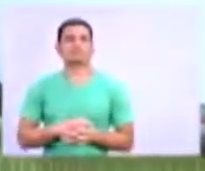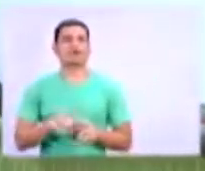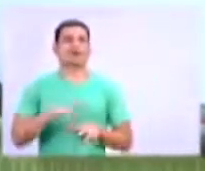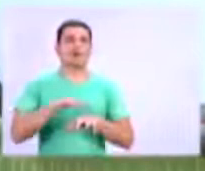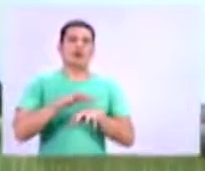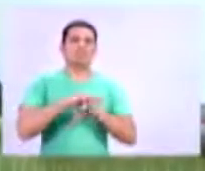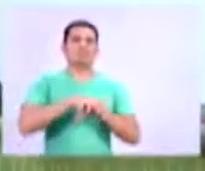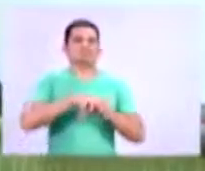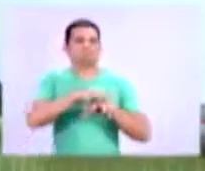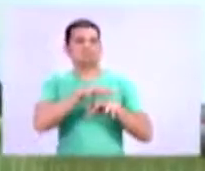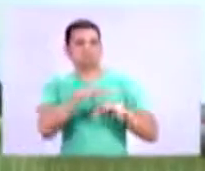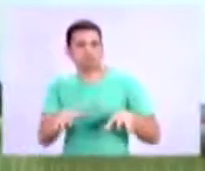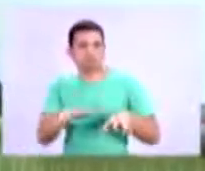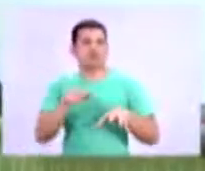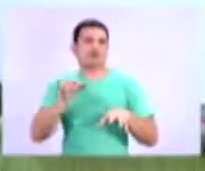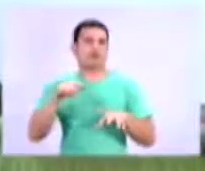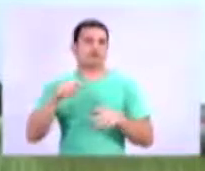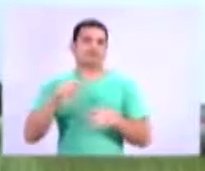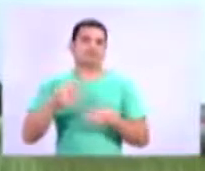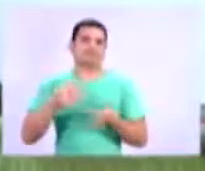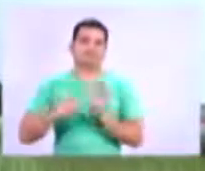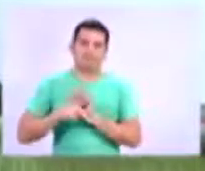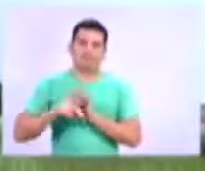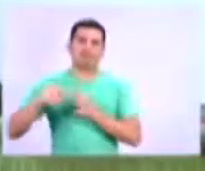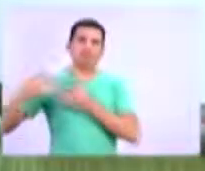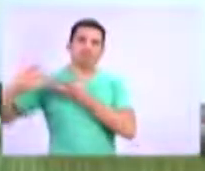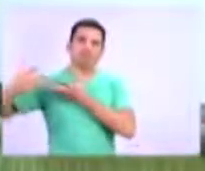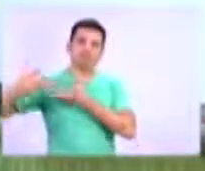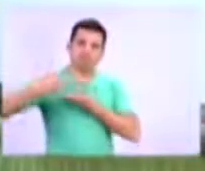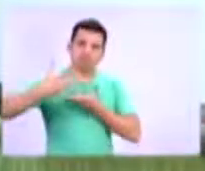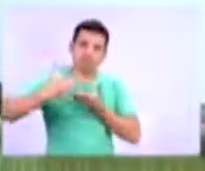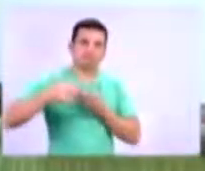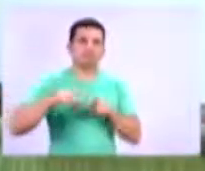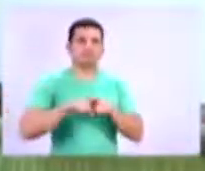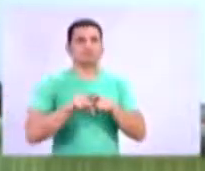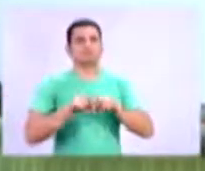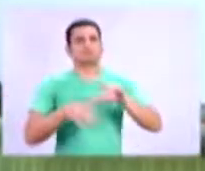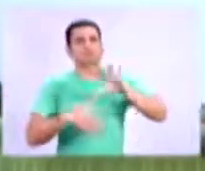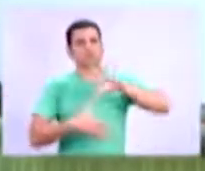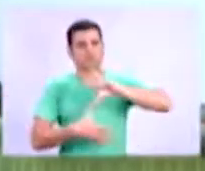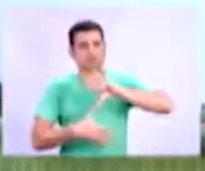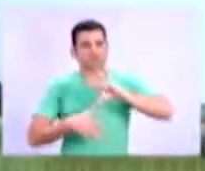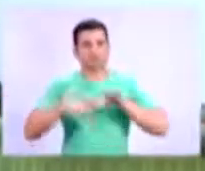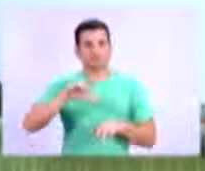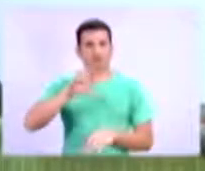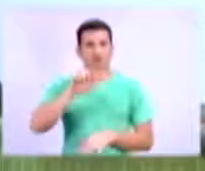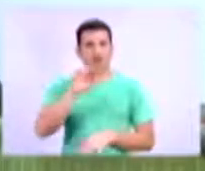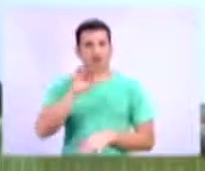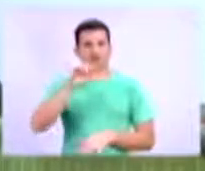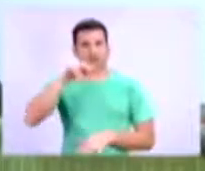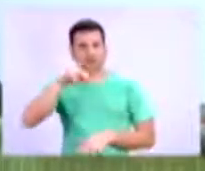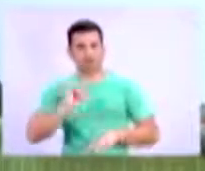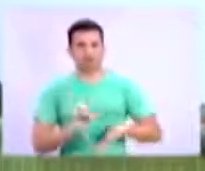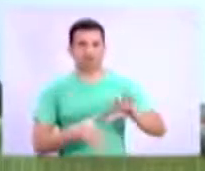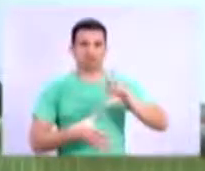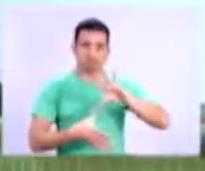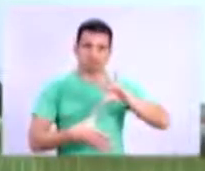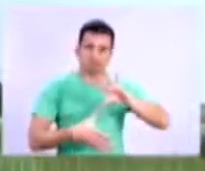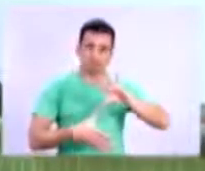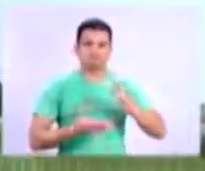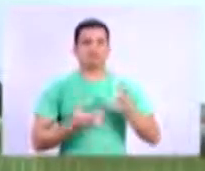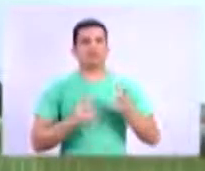exclusão que advém de uma dominação, especialmente na América Latina, né, que é um continente, a América Latina,